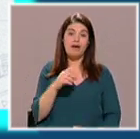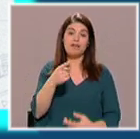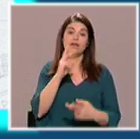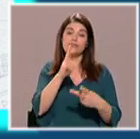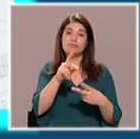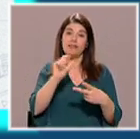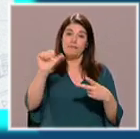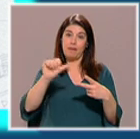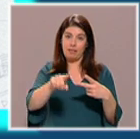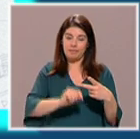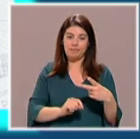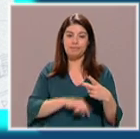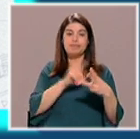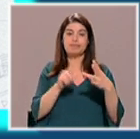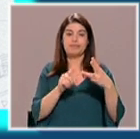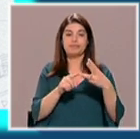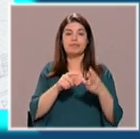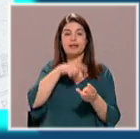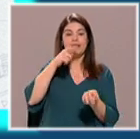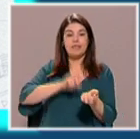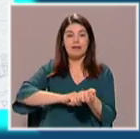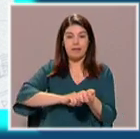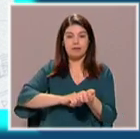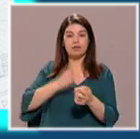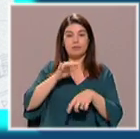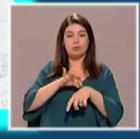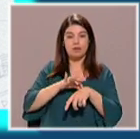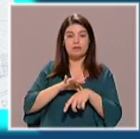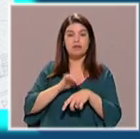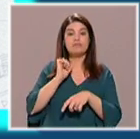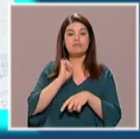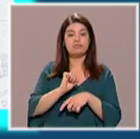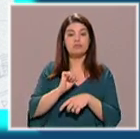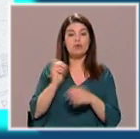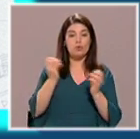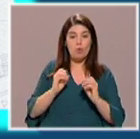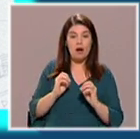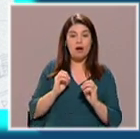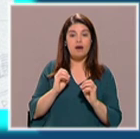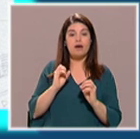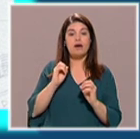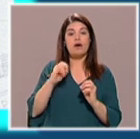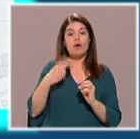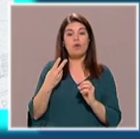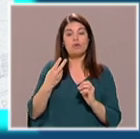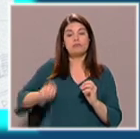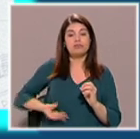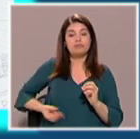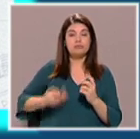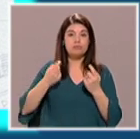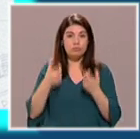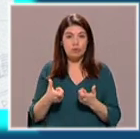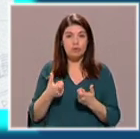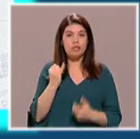por último, a diabetes é uma doença caracterizada pela ausência ou diminuição da produção de insulina. Esta afirmação acaba